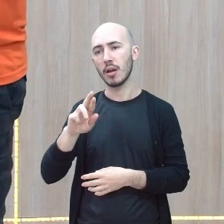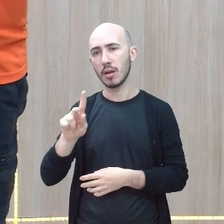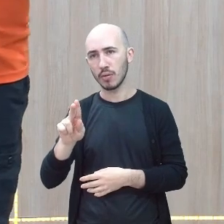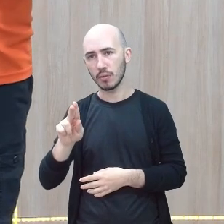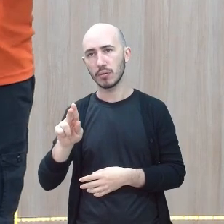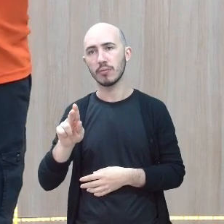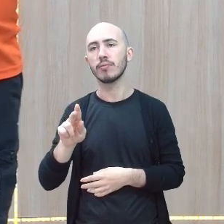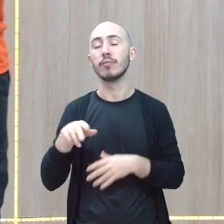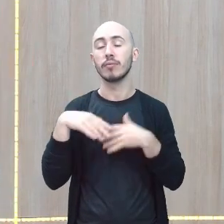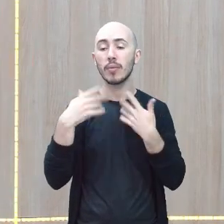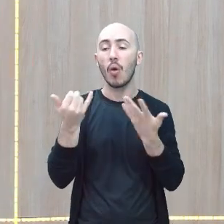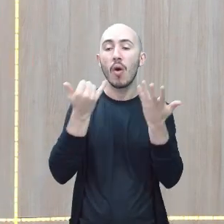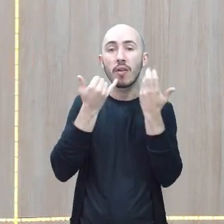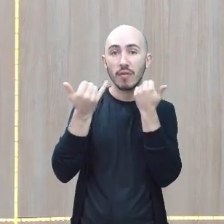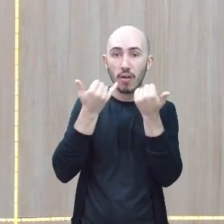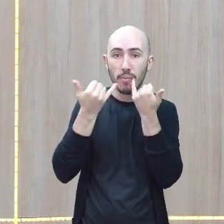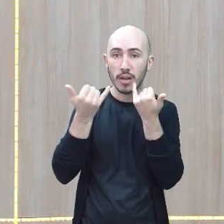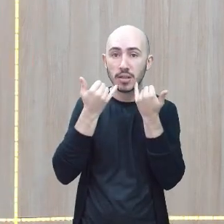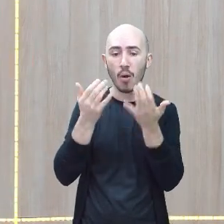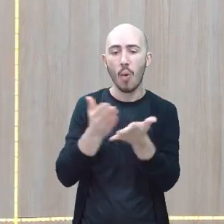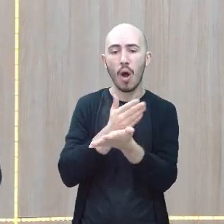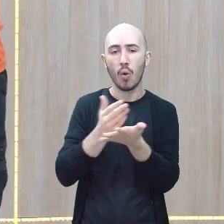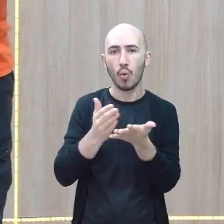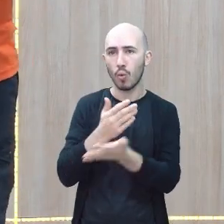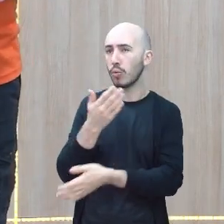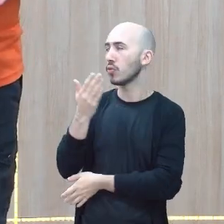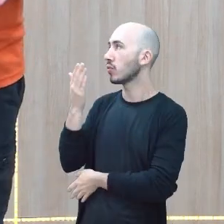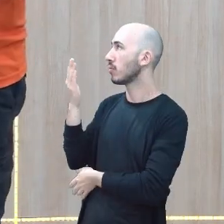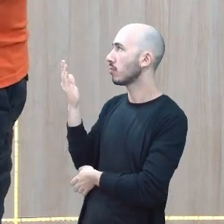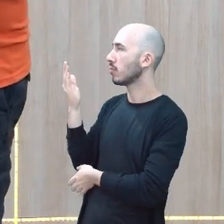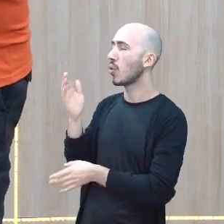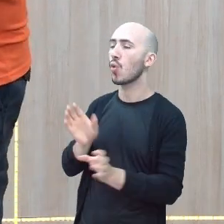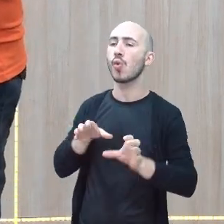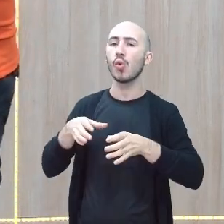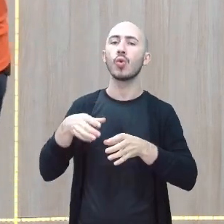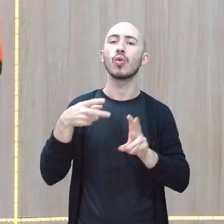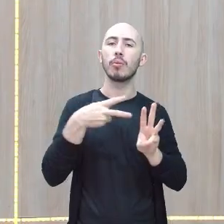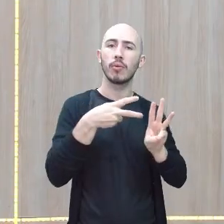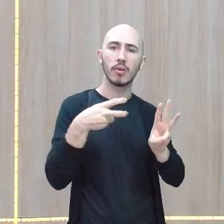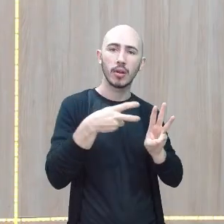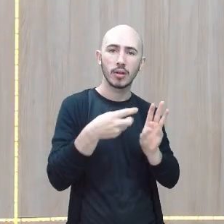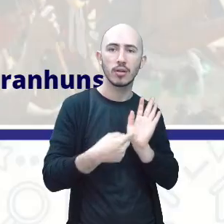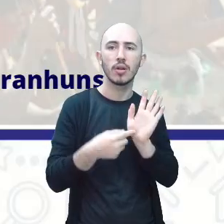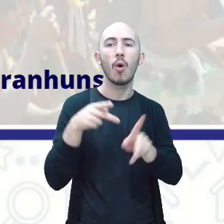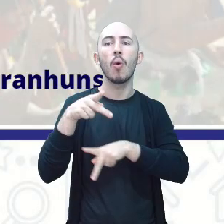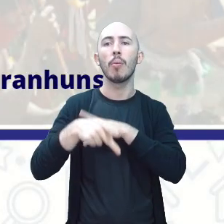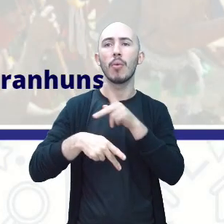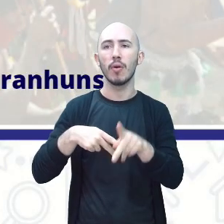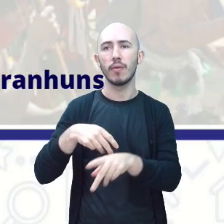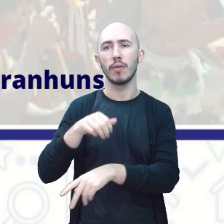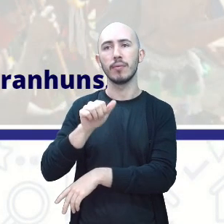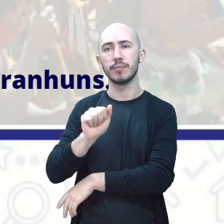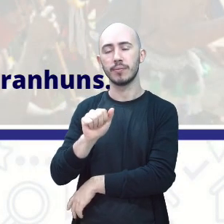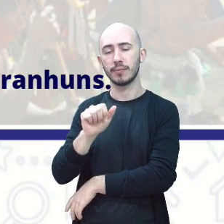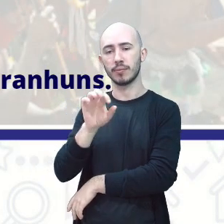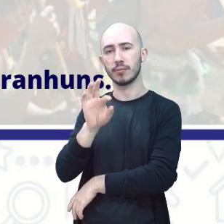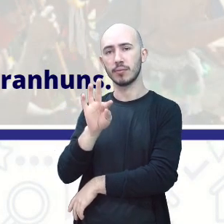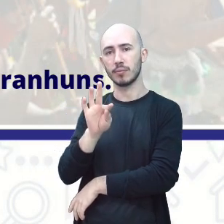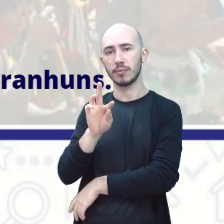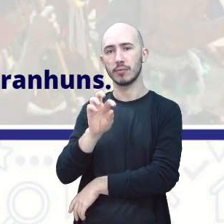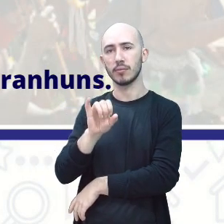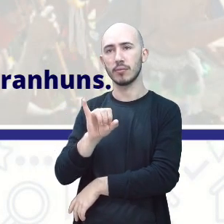alguns dados de algumas dessas etnias, né, como, por exemplo, o povo Aticum. Ele pertence ao grupo